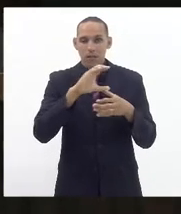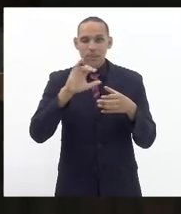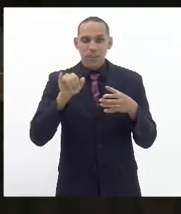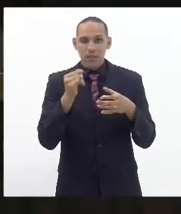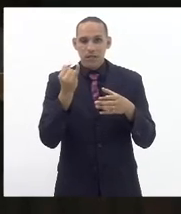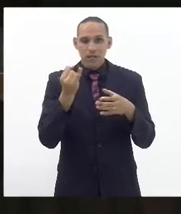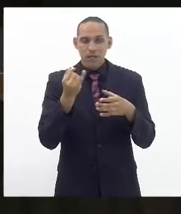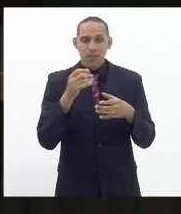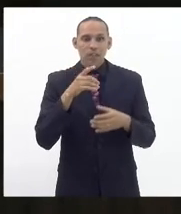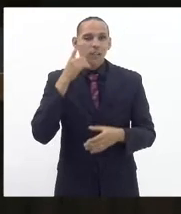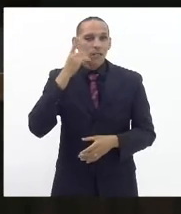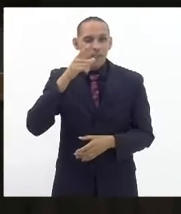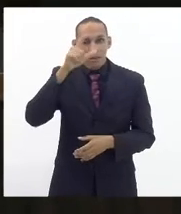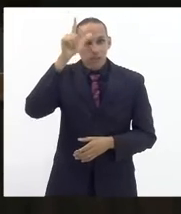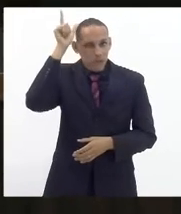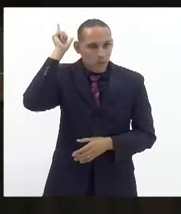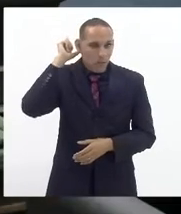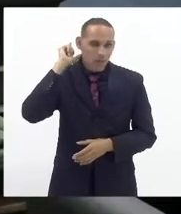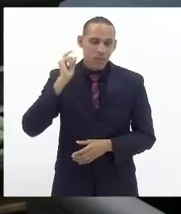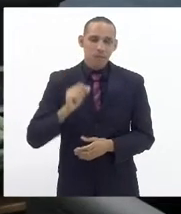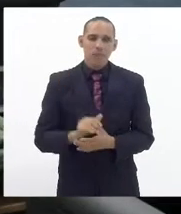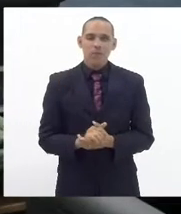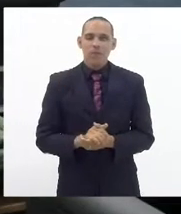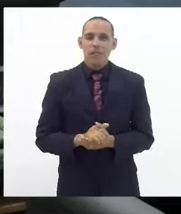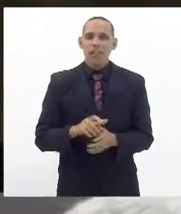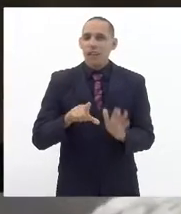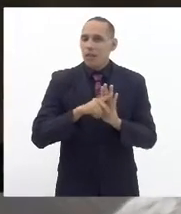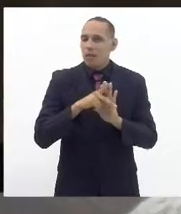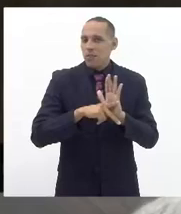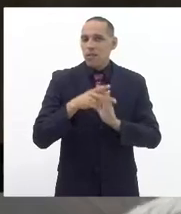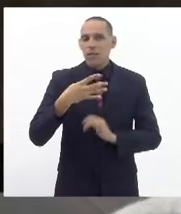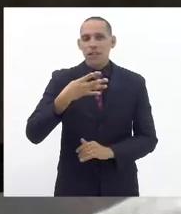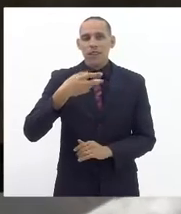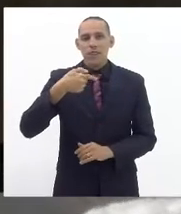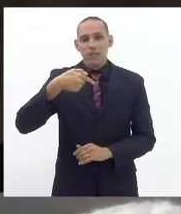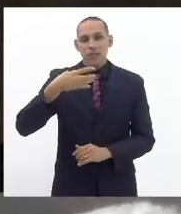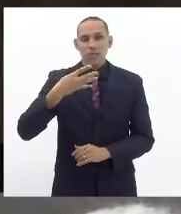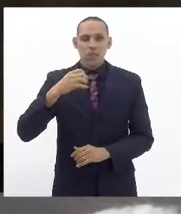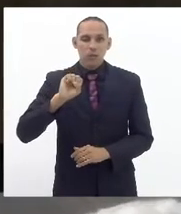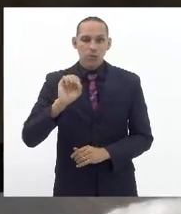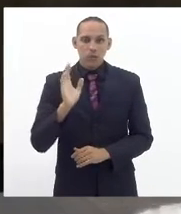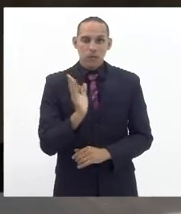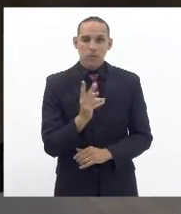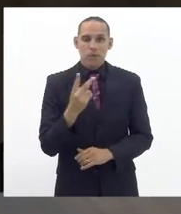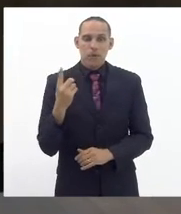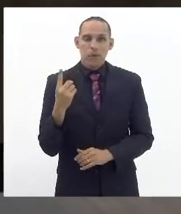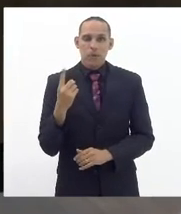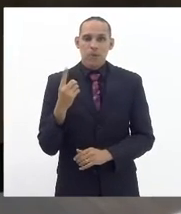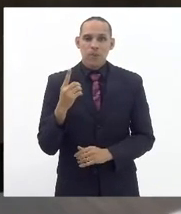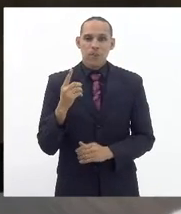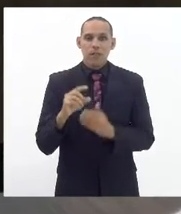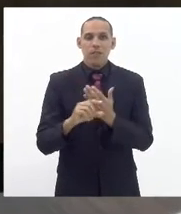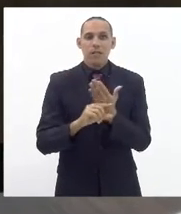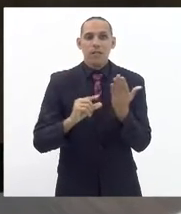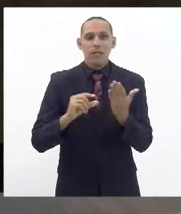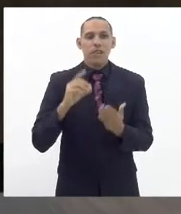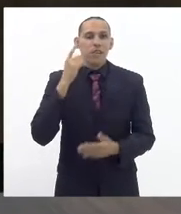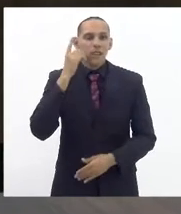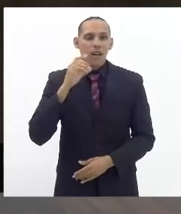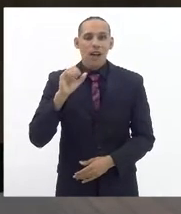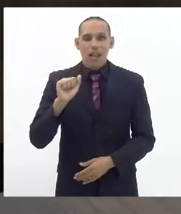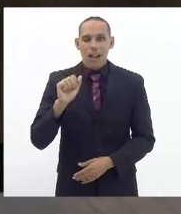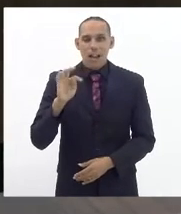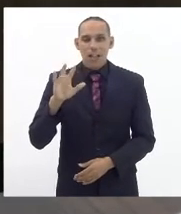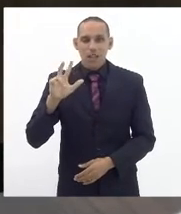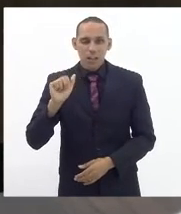e Justiça, deputado. Projeto de lei 4748 de 21, deputado Átila Nunes,